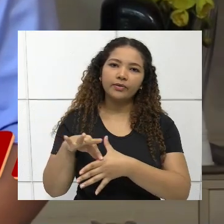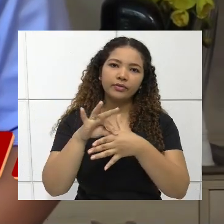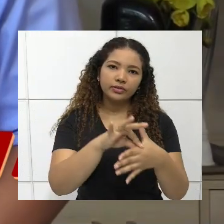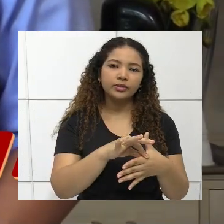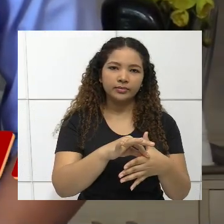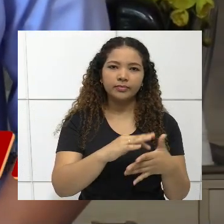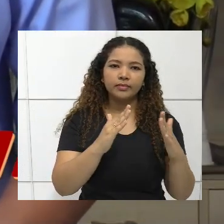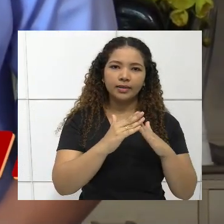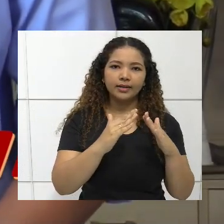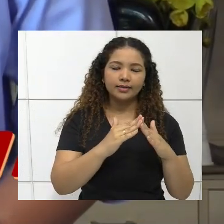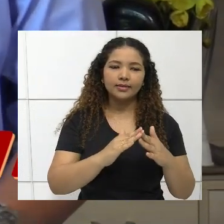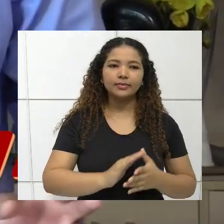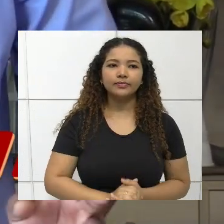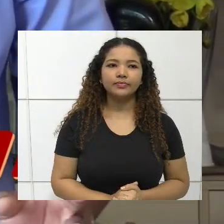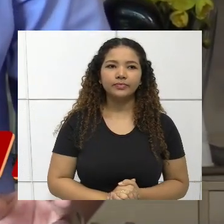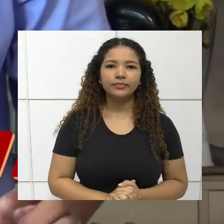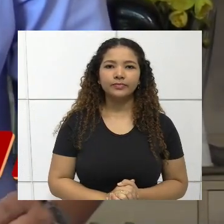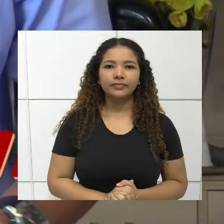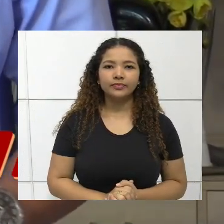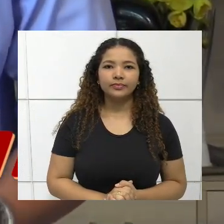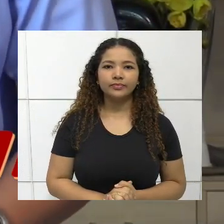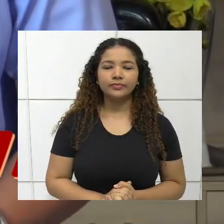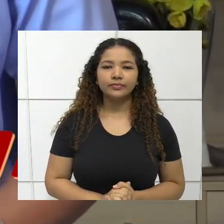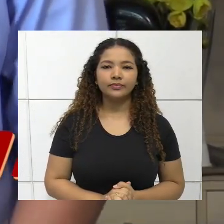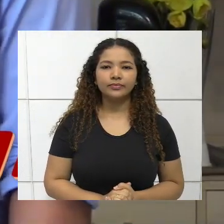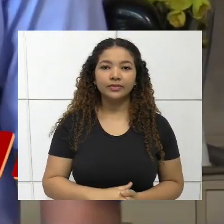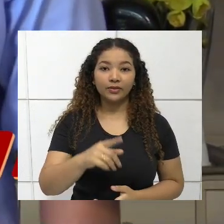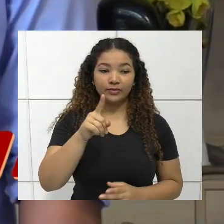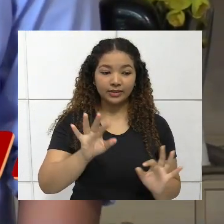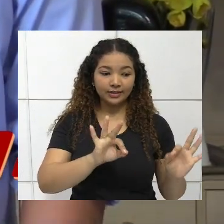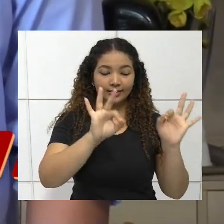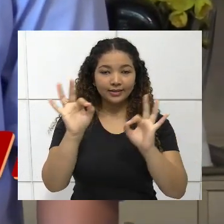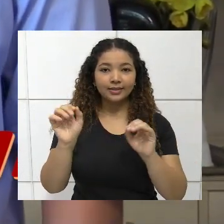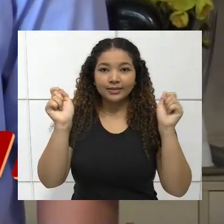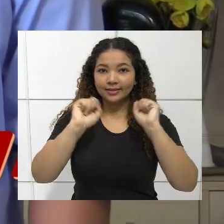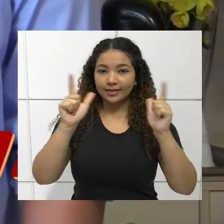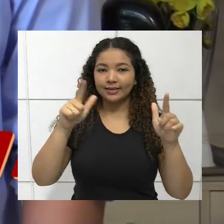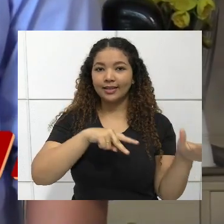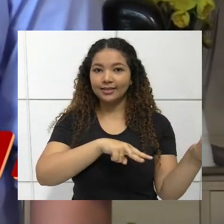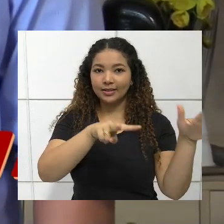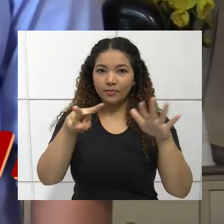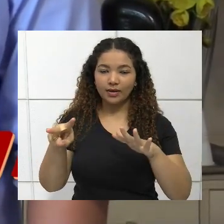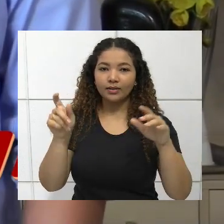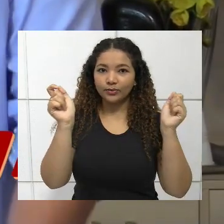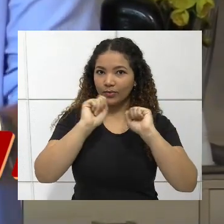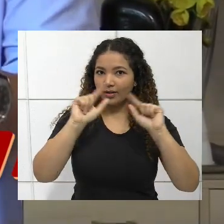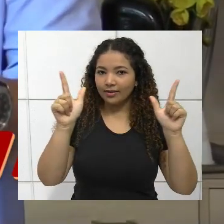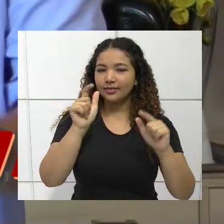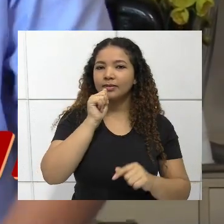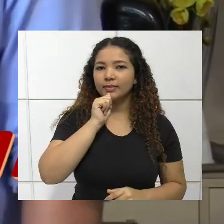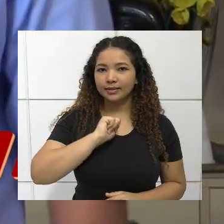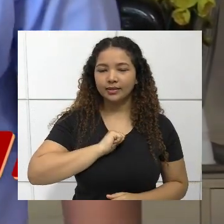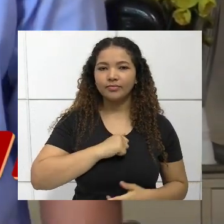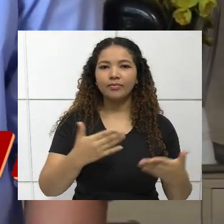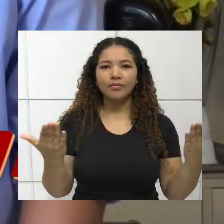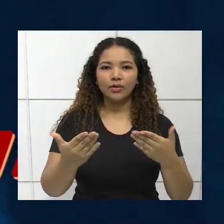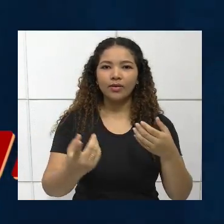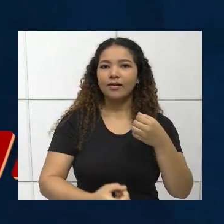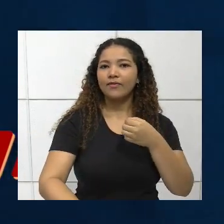Márcio e telespectadores, esses foram os destaques da semana aqui do Alerta Abaeté. Márcio.